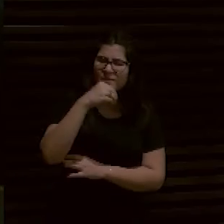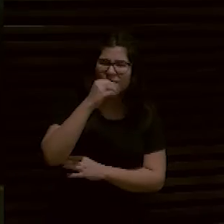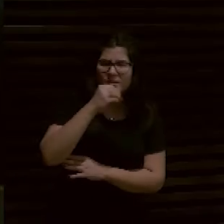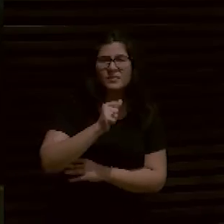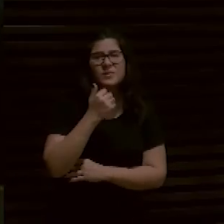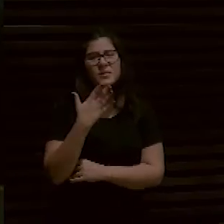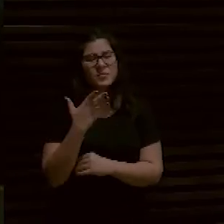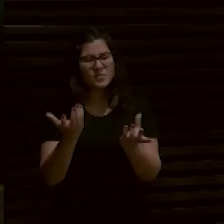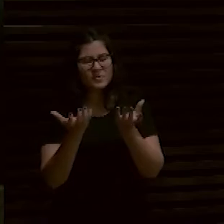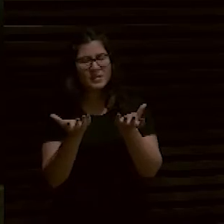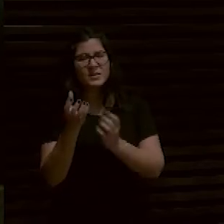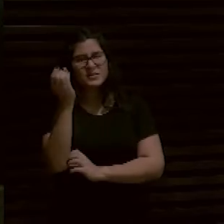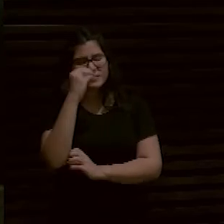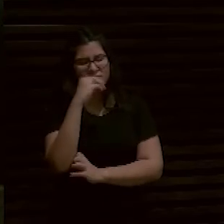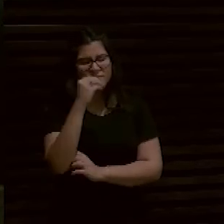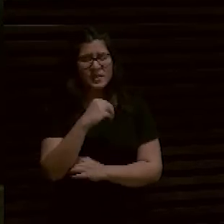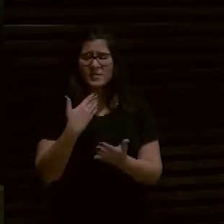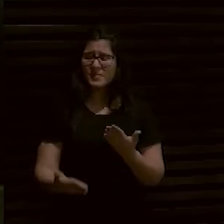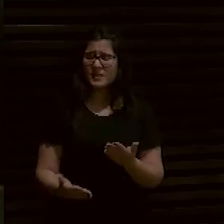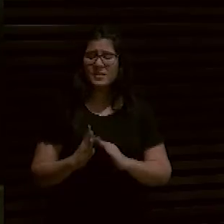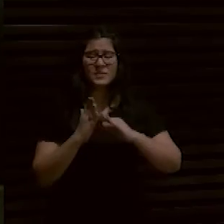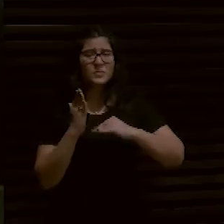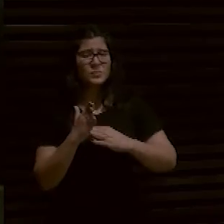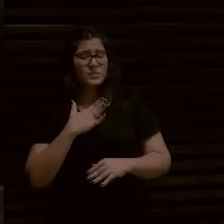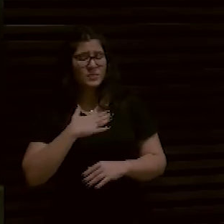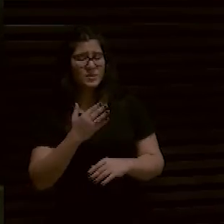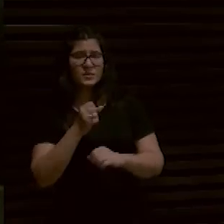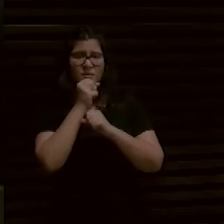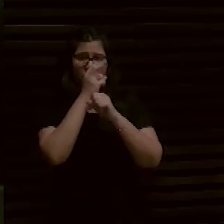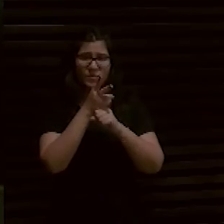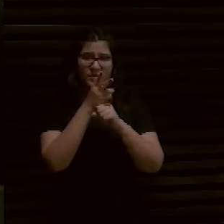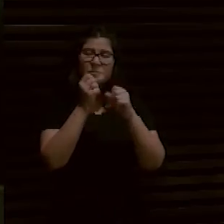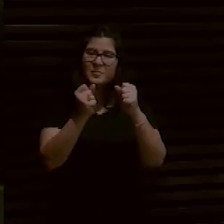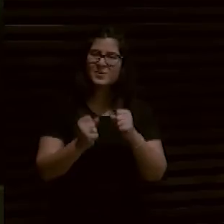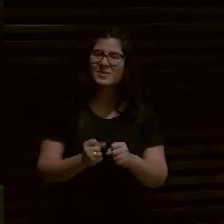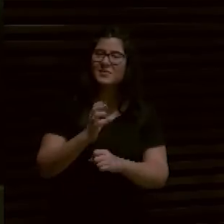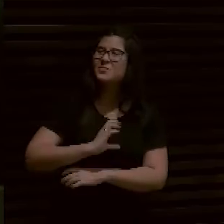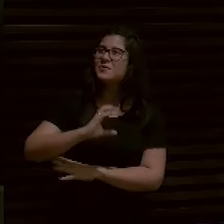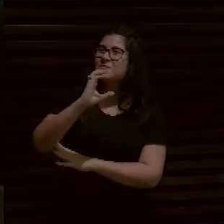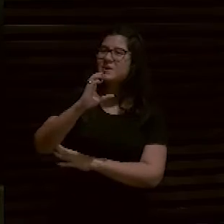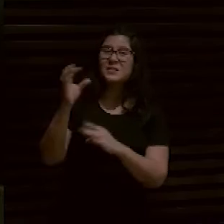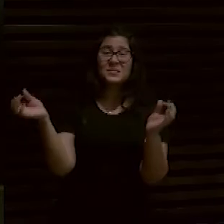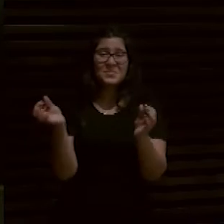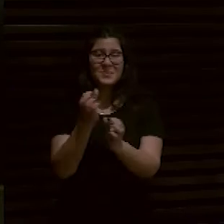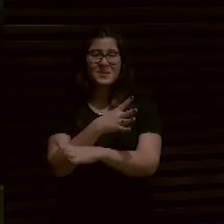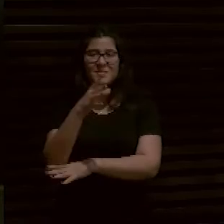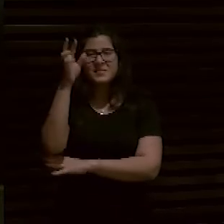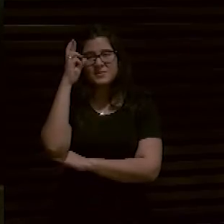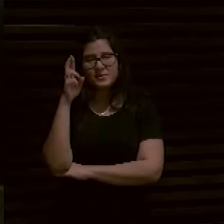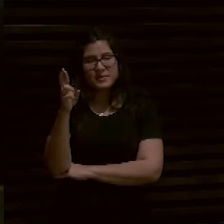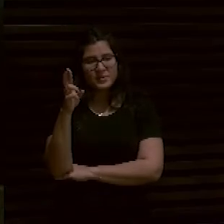fraquinho, perder todas as minhas forças para poder confiar completamente no